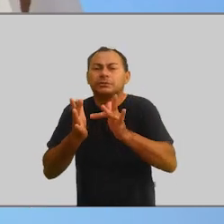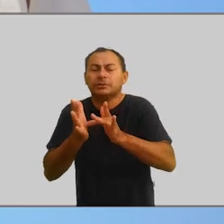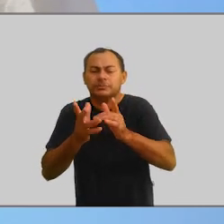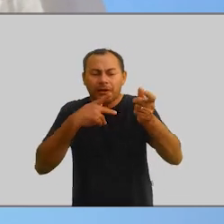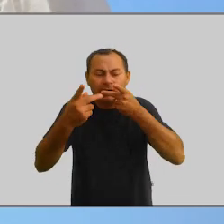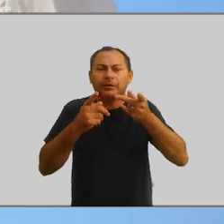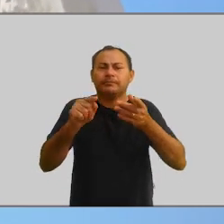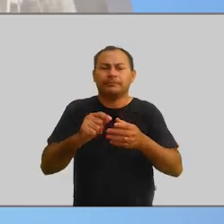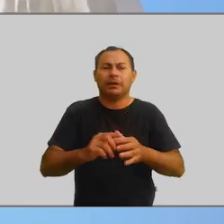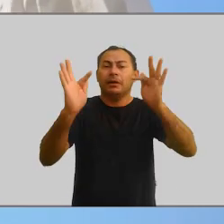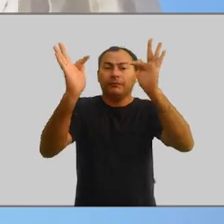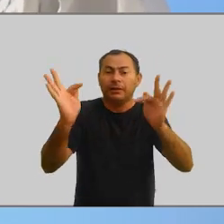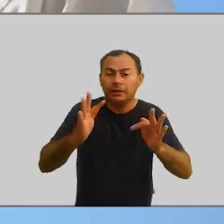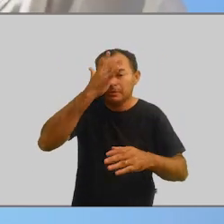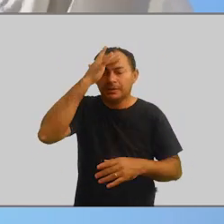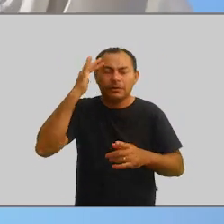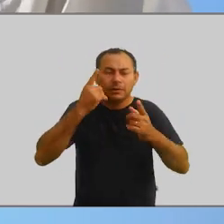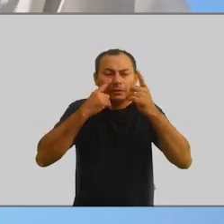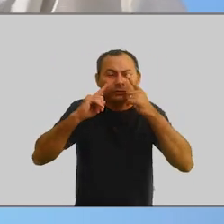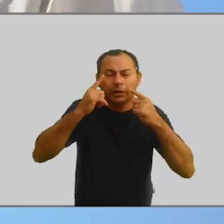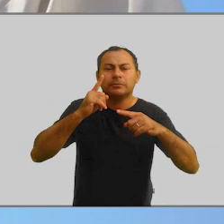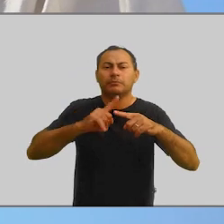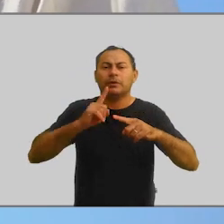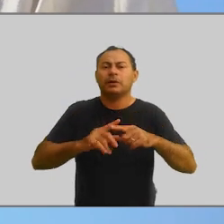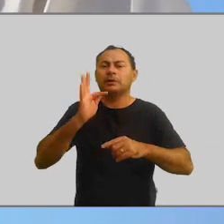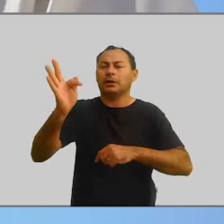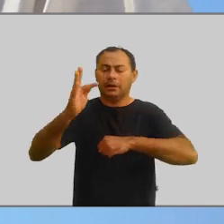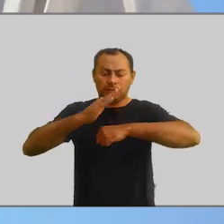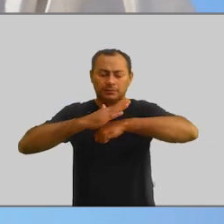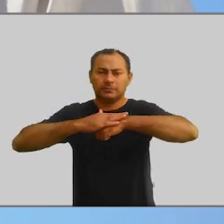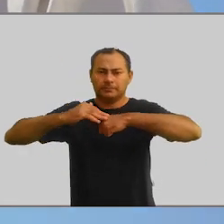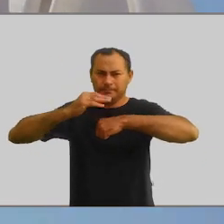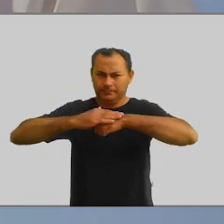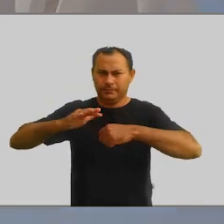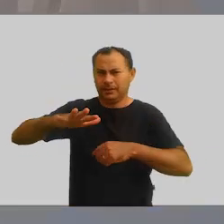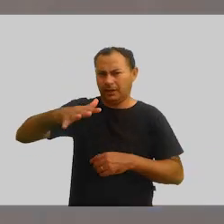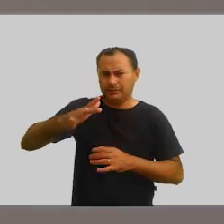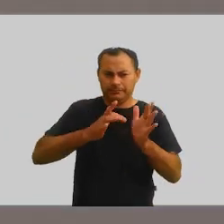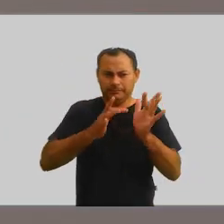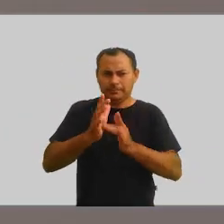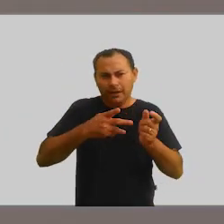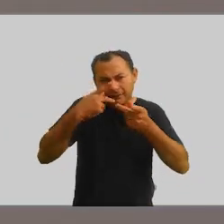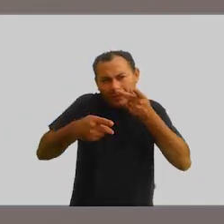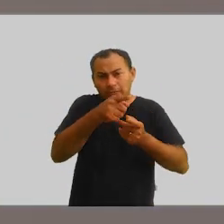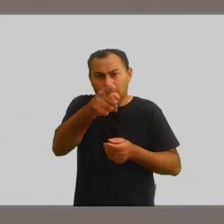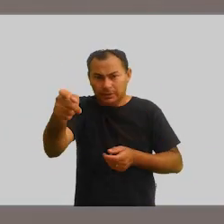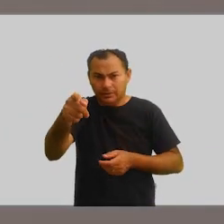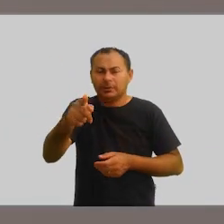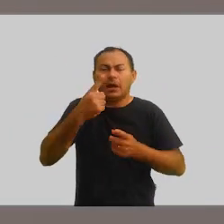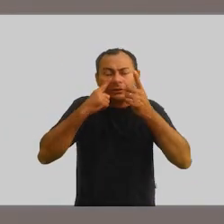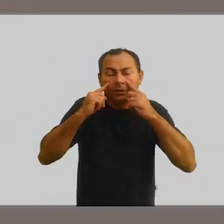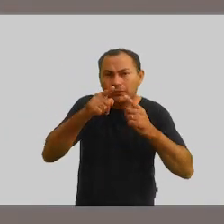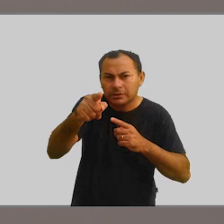ao afirmar: bem-aventurados os que choram, porque serão consolados. Talvez Jesus quisesse dizer que quando você